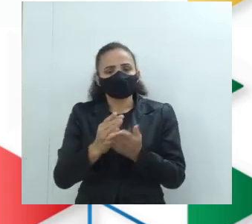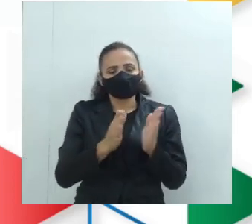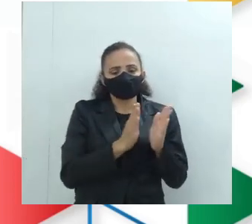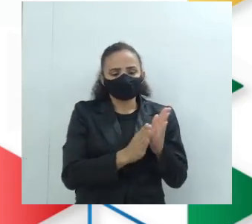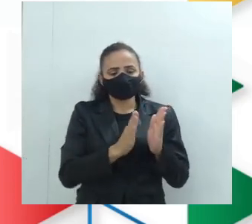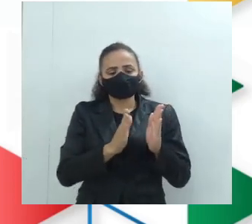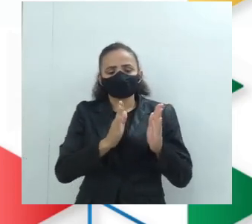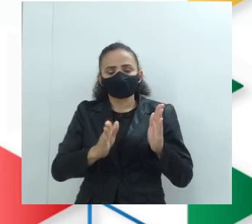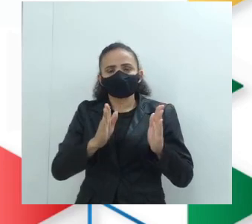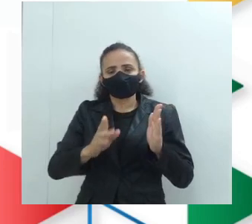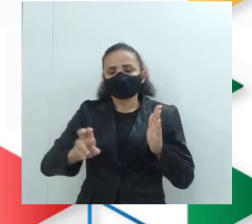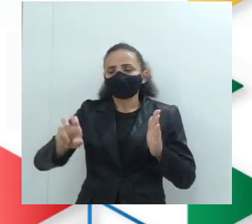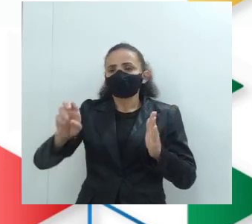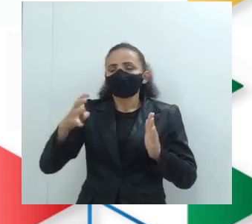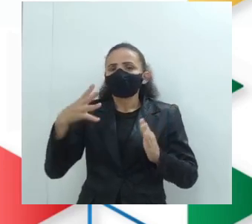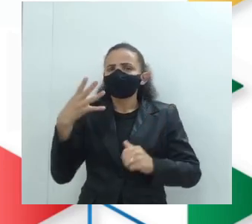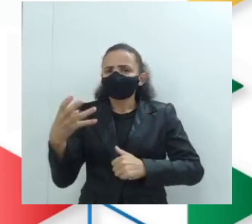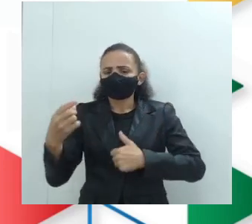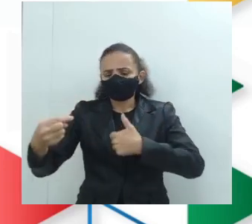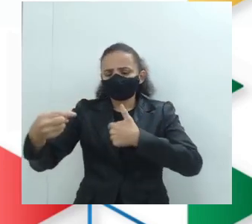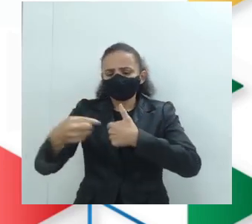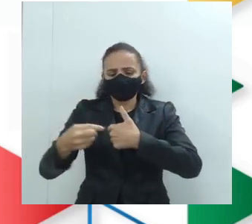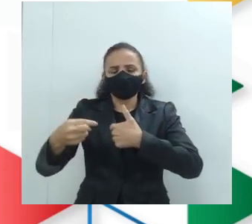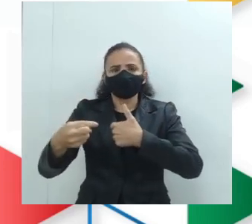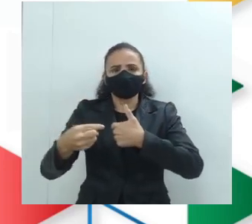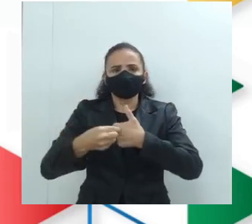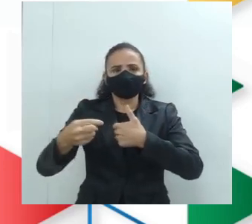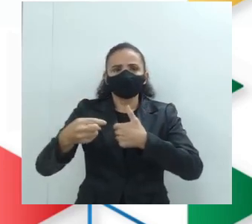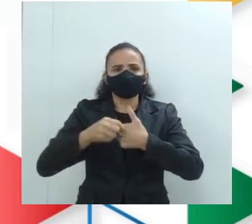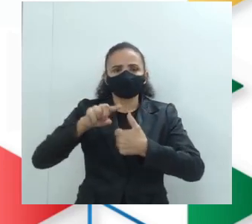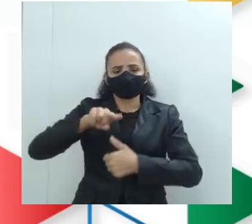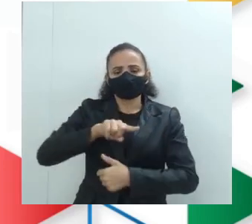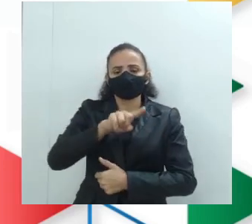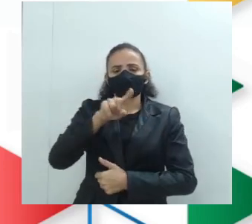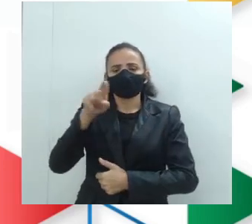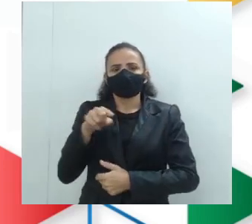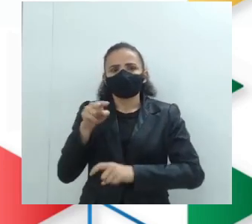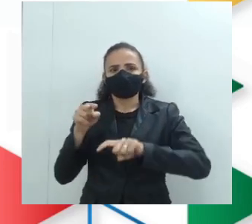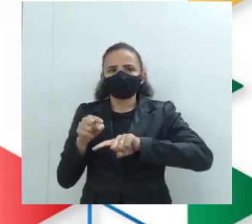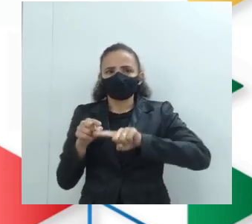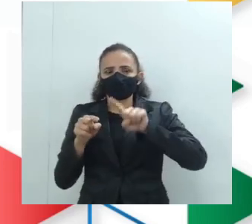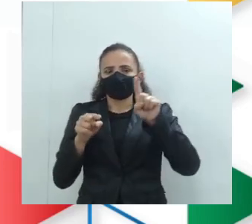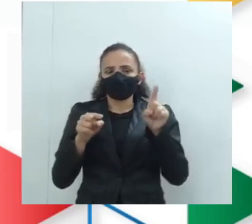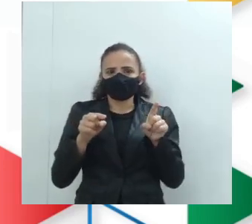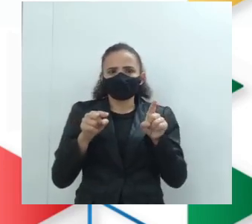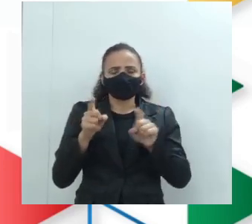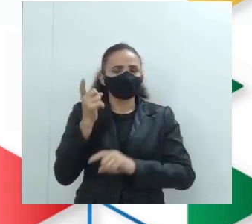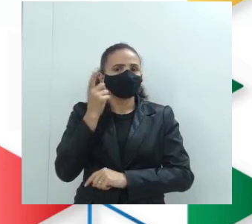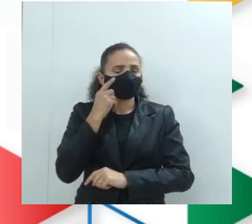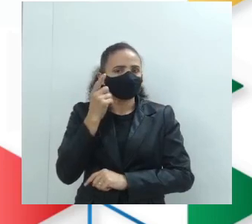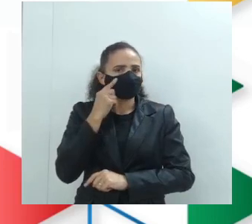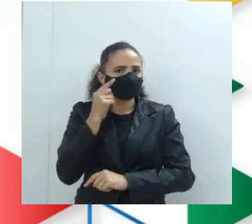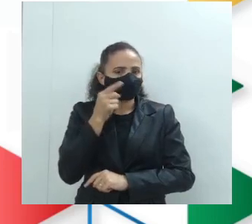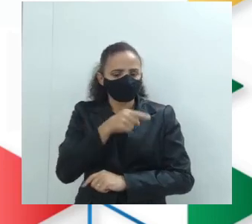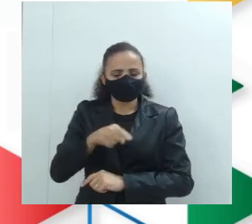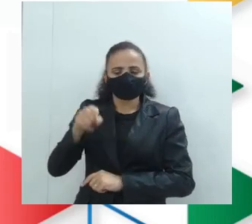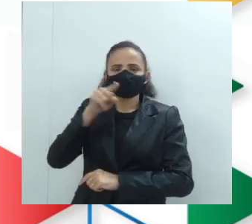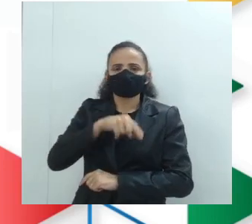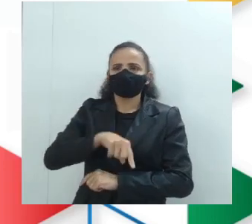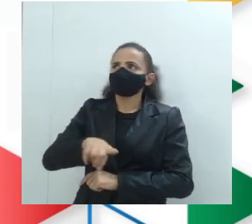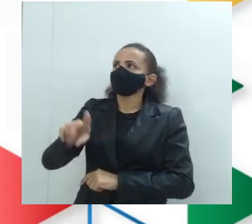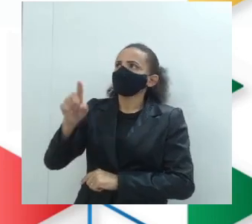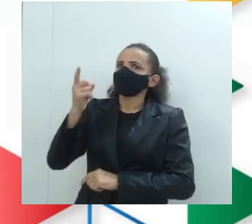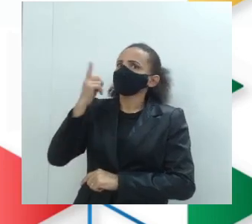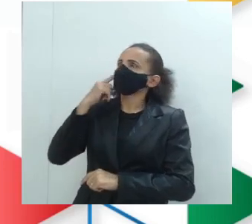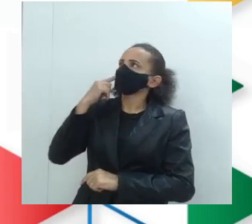cada 4 cliques, ela volta à posição que está aí do lado direito do teu vídeo, tá? Então